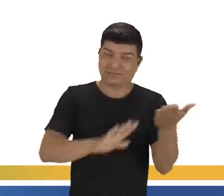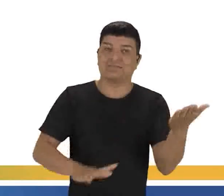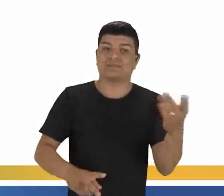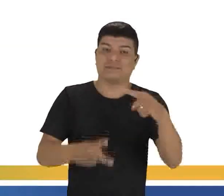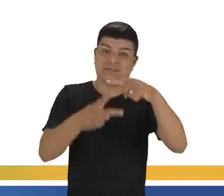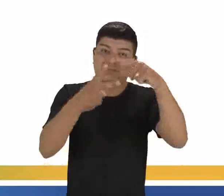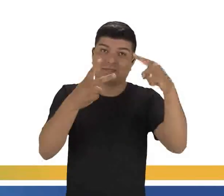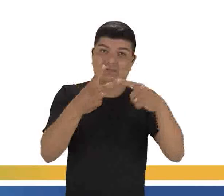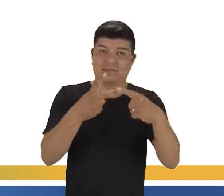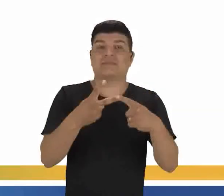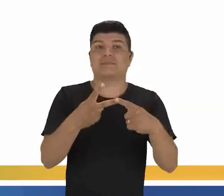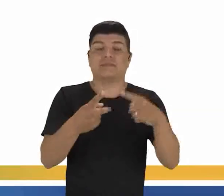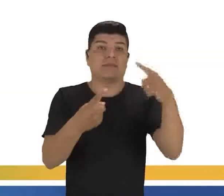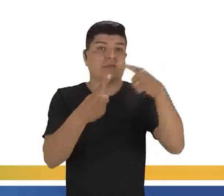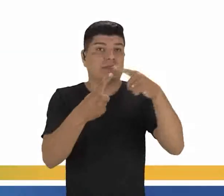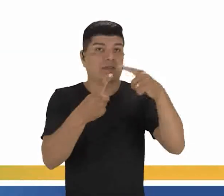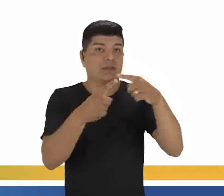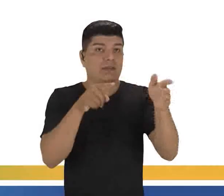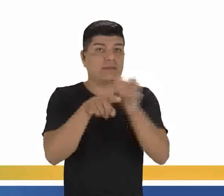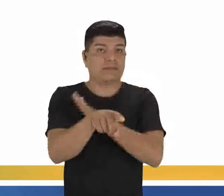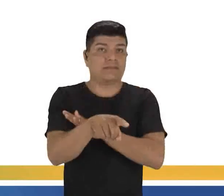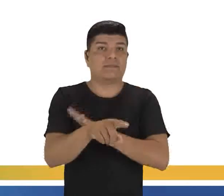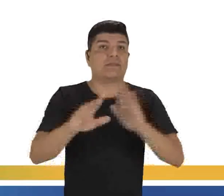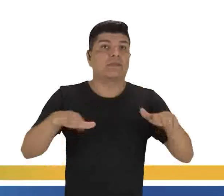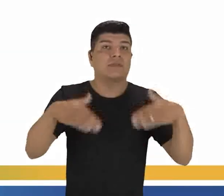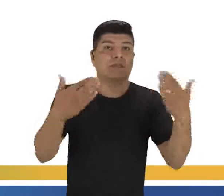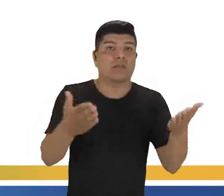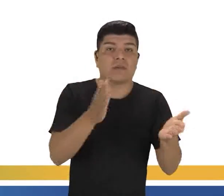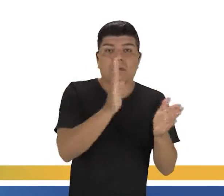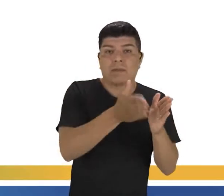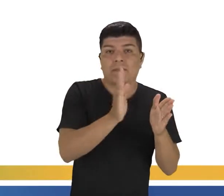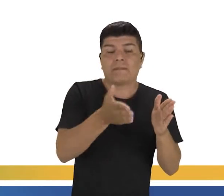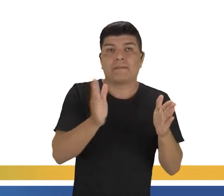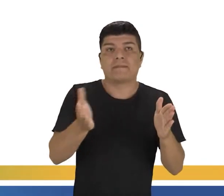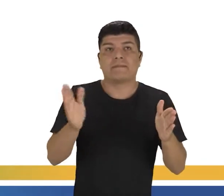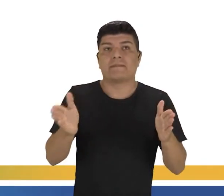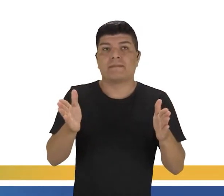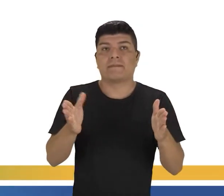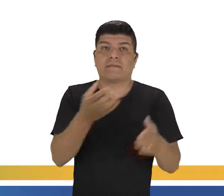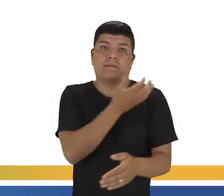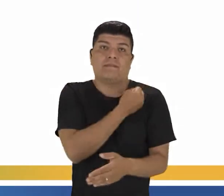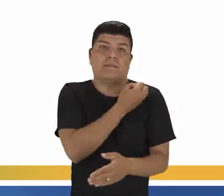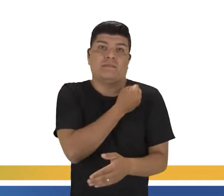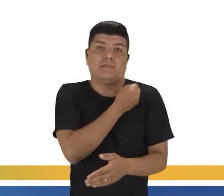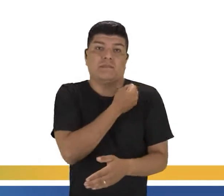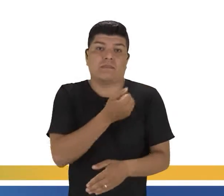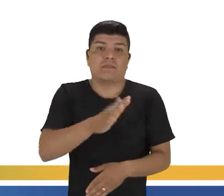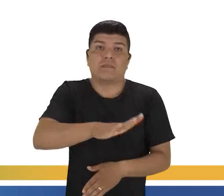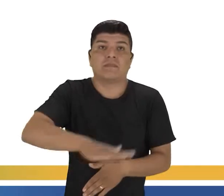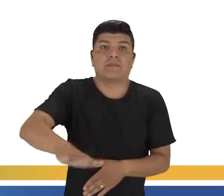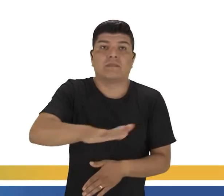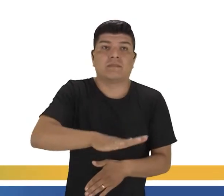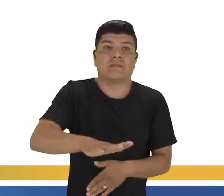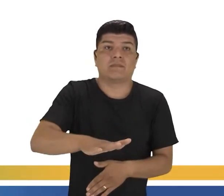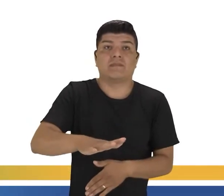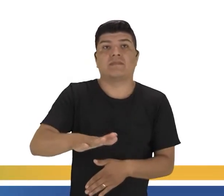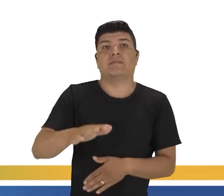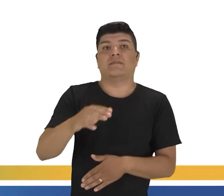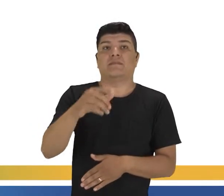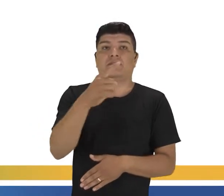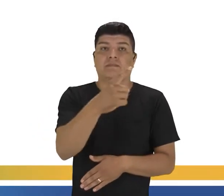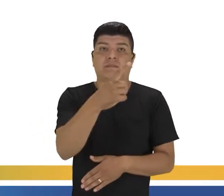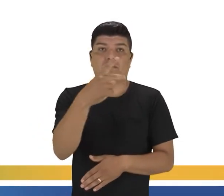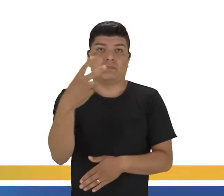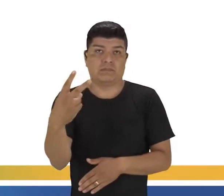duas questõezinhas. A primeira a gente tem assim, ó, quais etapas são indicadas no número abaixo? Então, a gente tem o DNA, temos 1 e